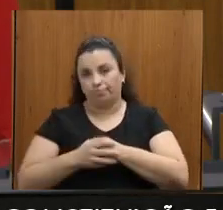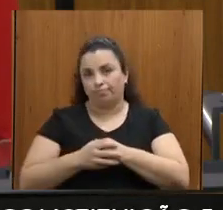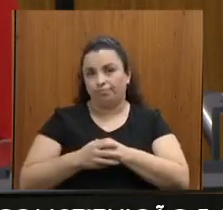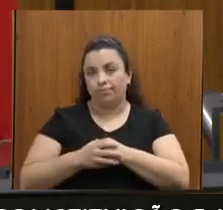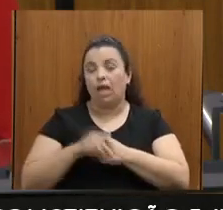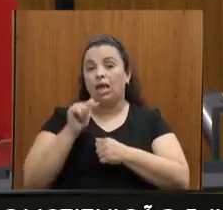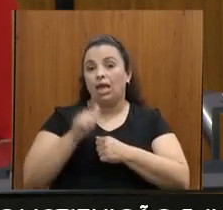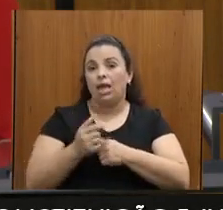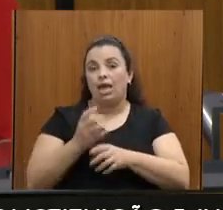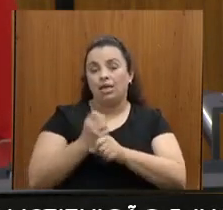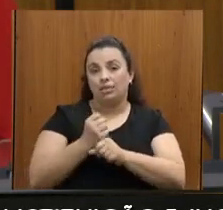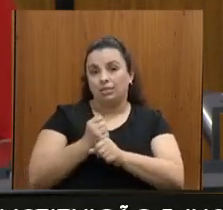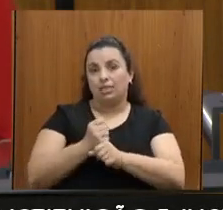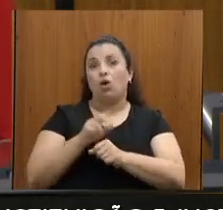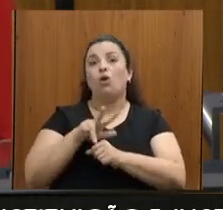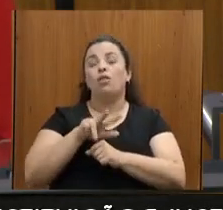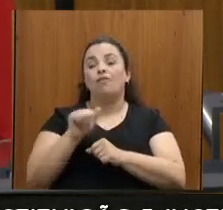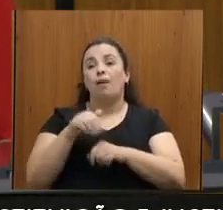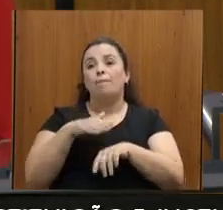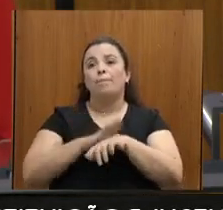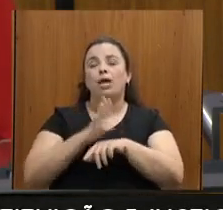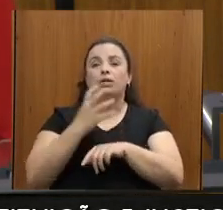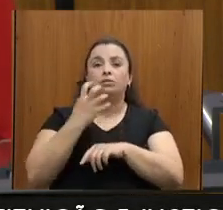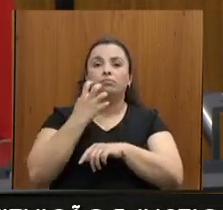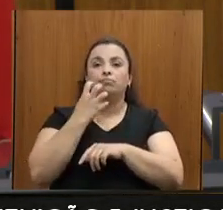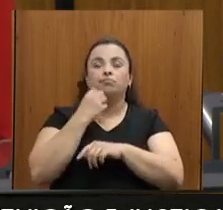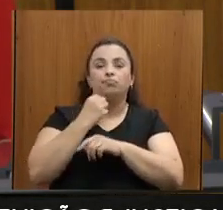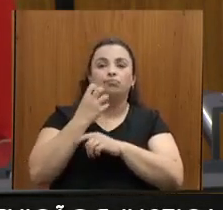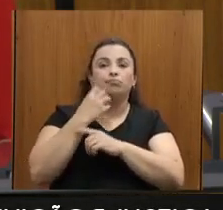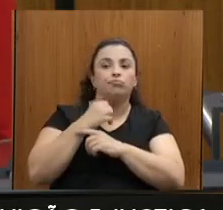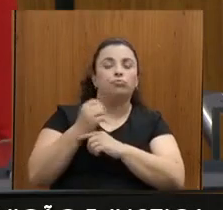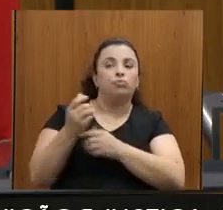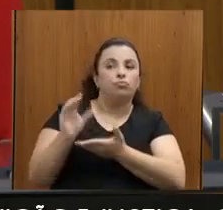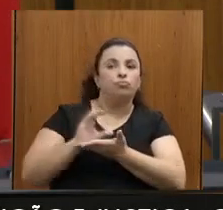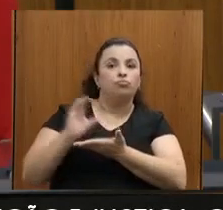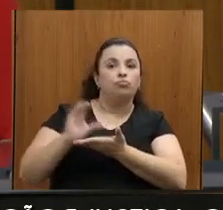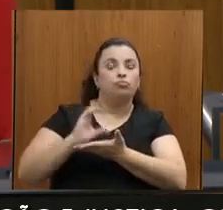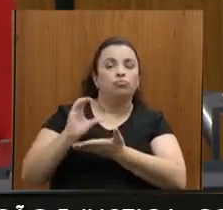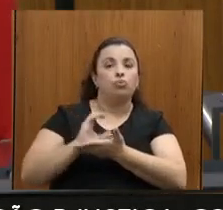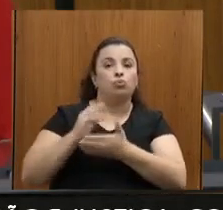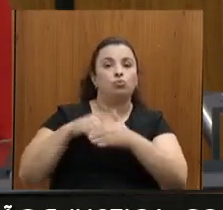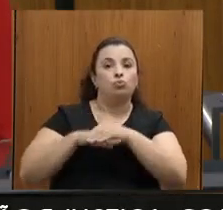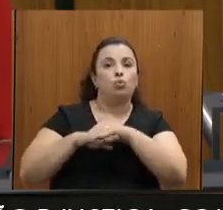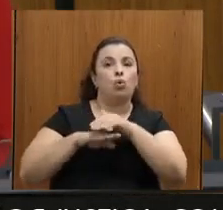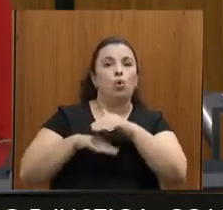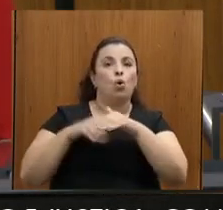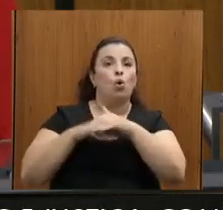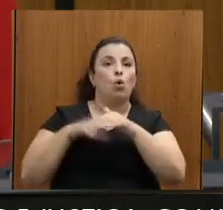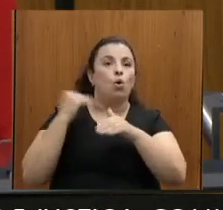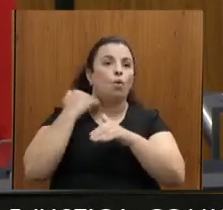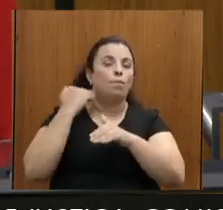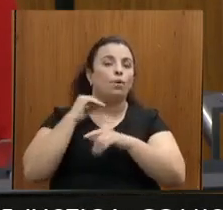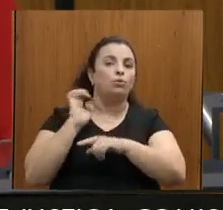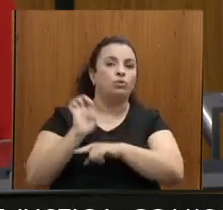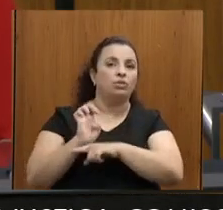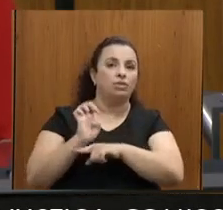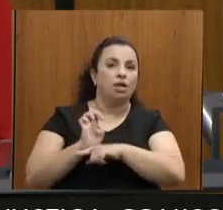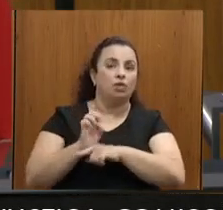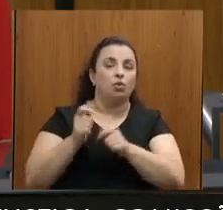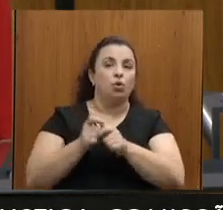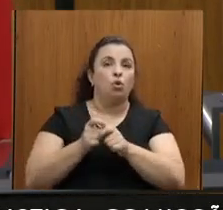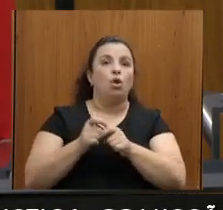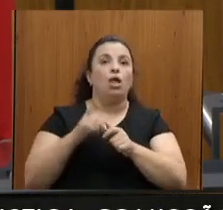recurso no Caixa do Estado até o final do mês. O maior IDEB da nossa história ou o maior